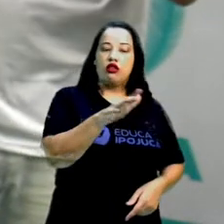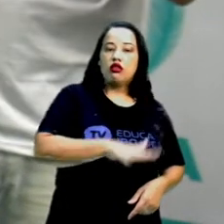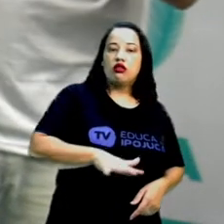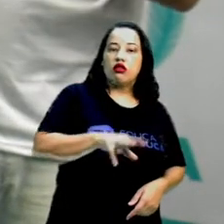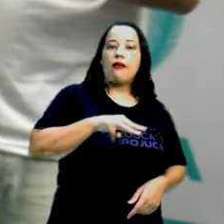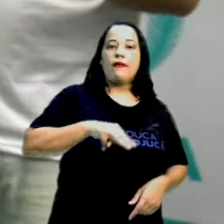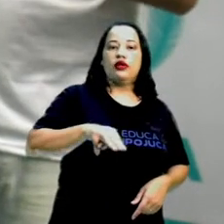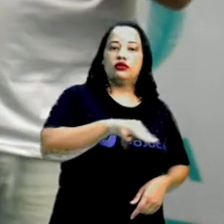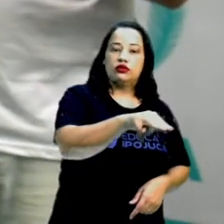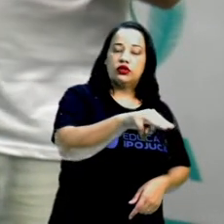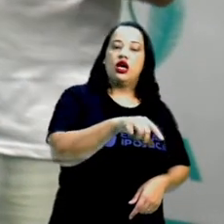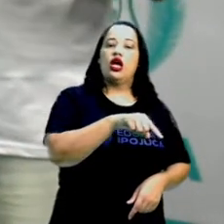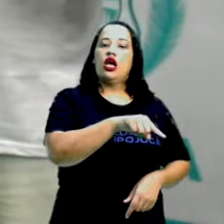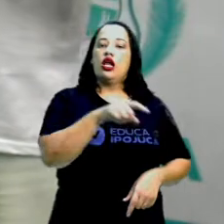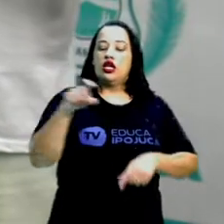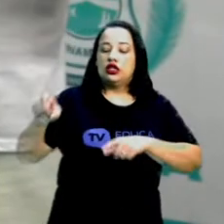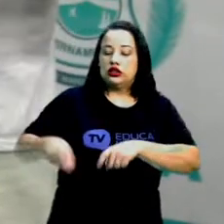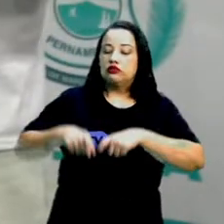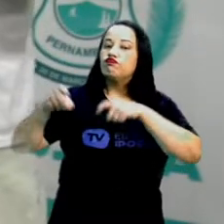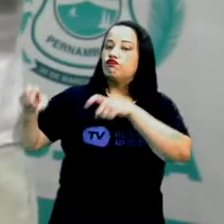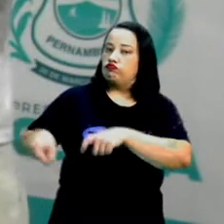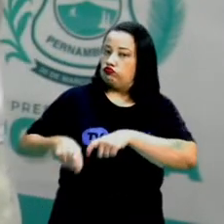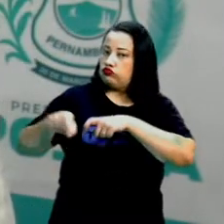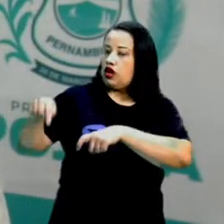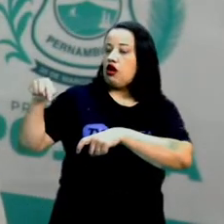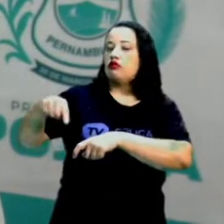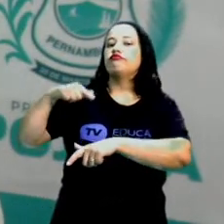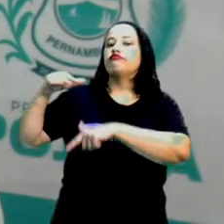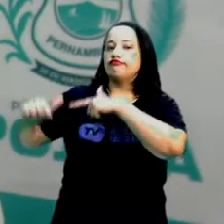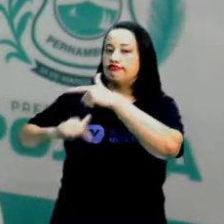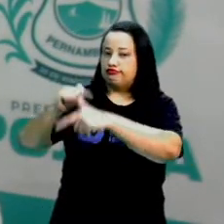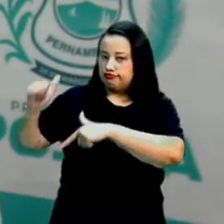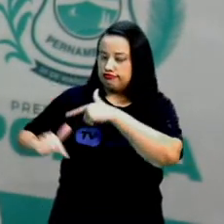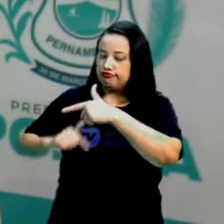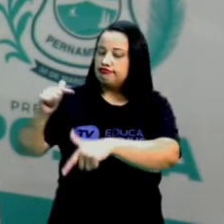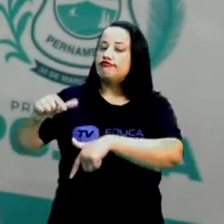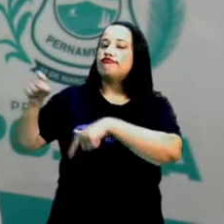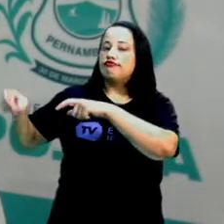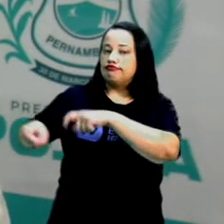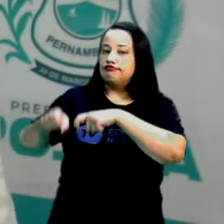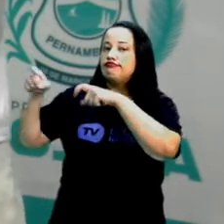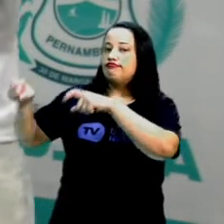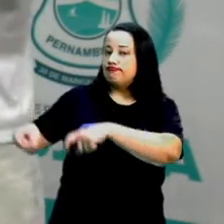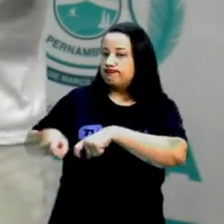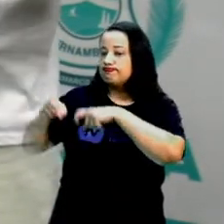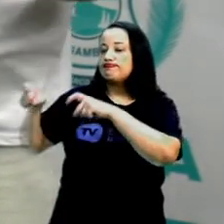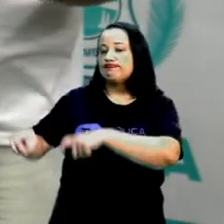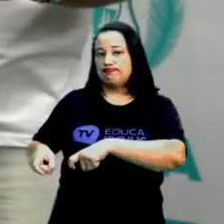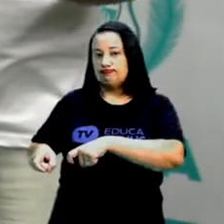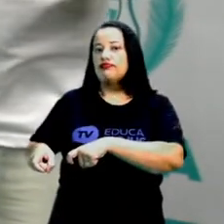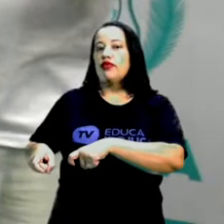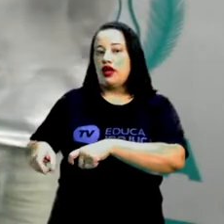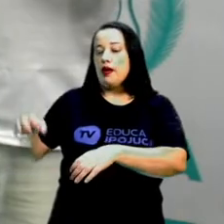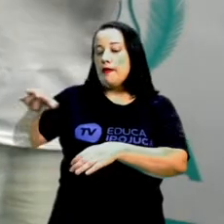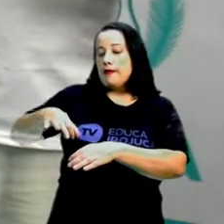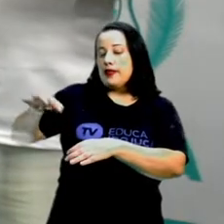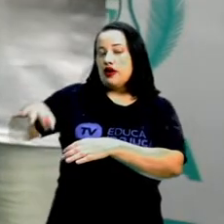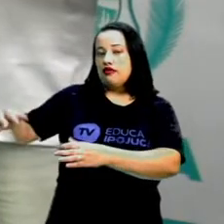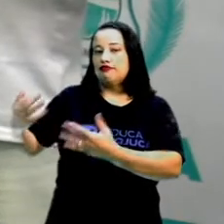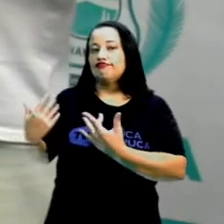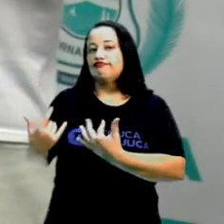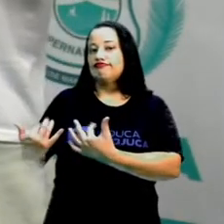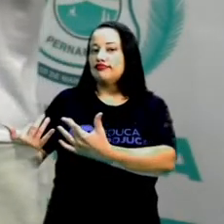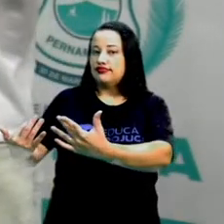eles trabalhavam na agricultura. Então, eles trabalhavam no campo, arando o campo, beleza?